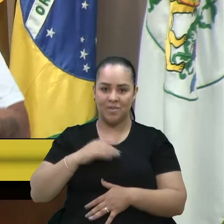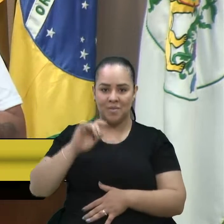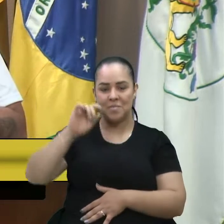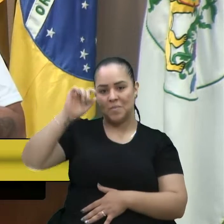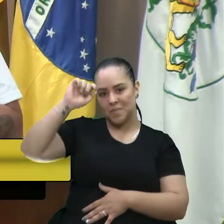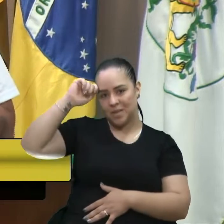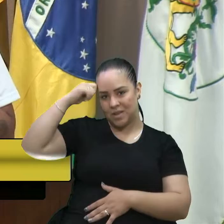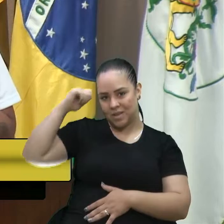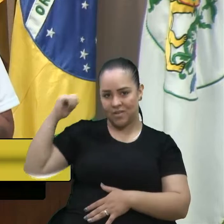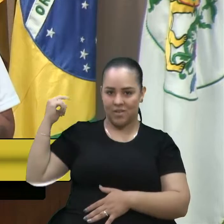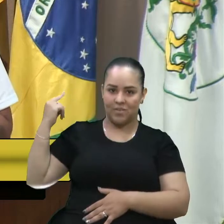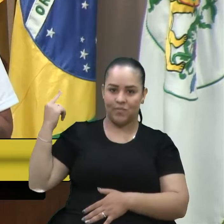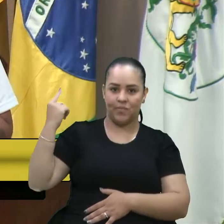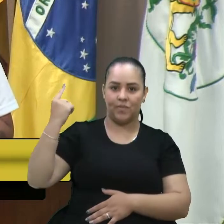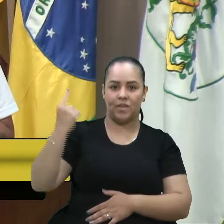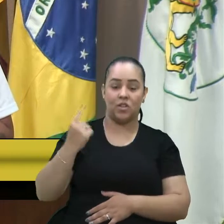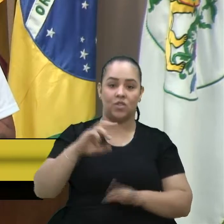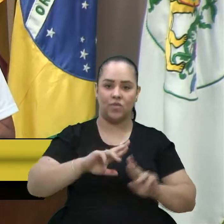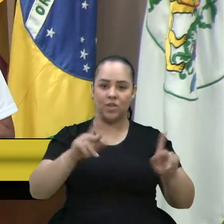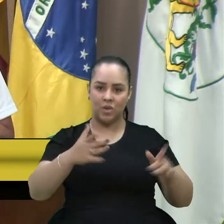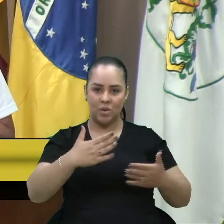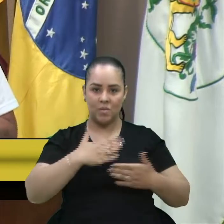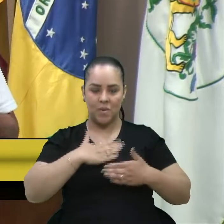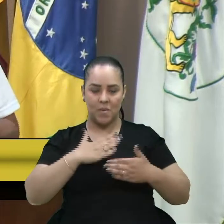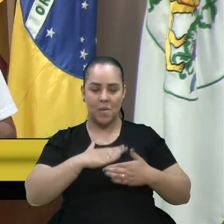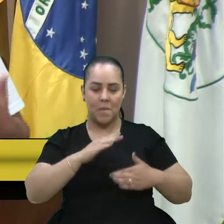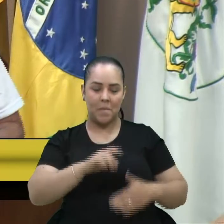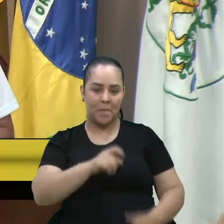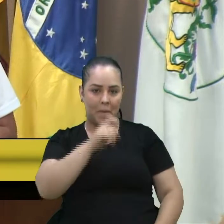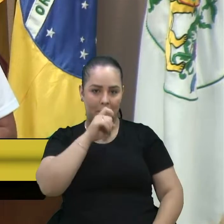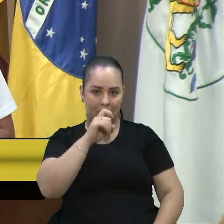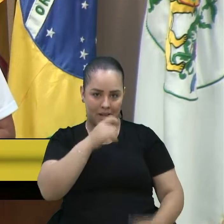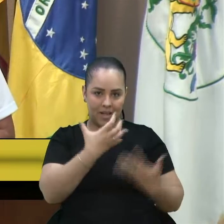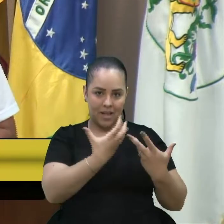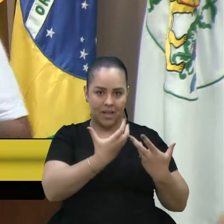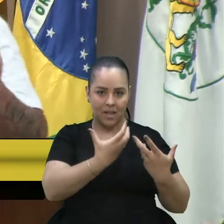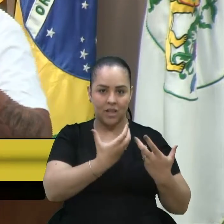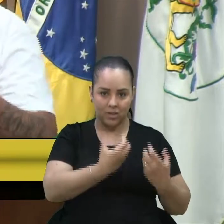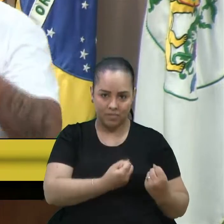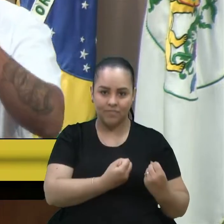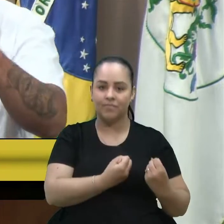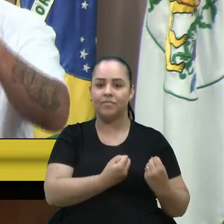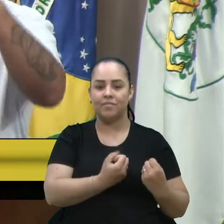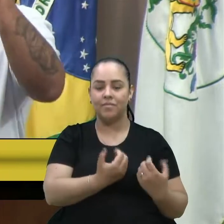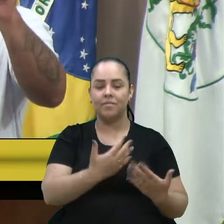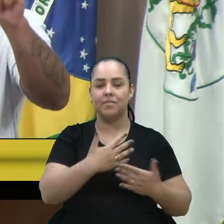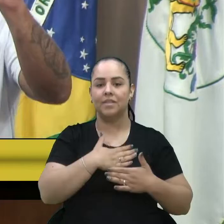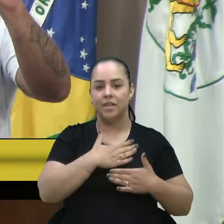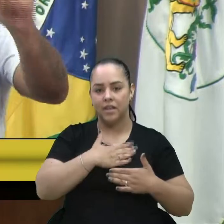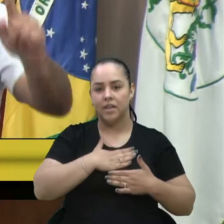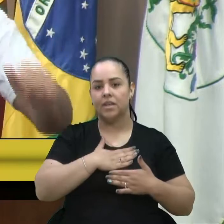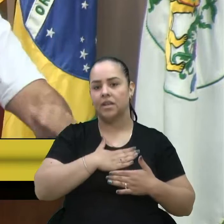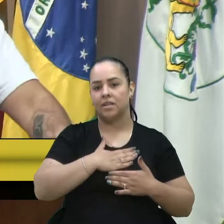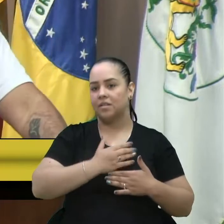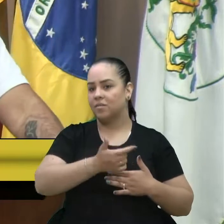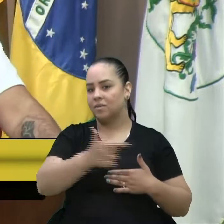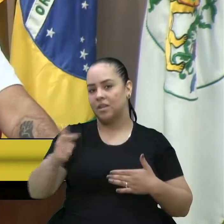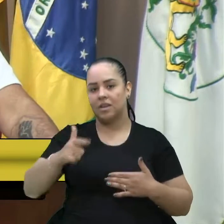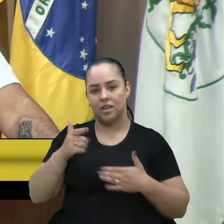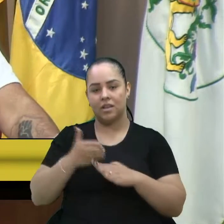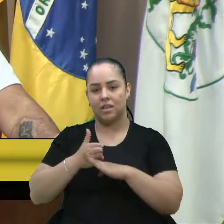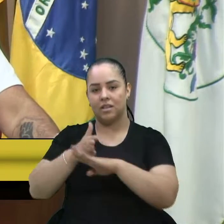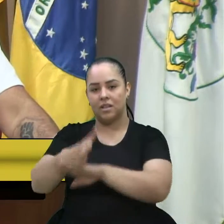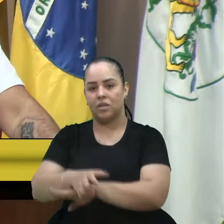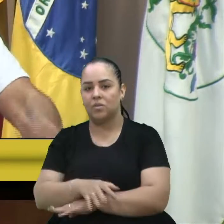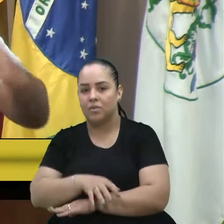dos descendentes do meu pai, que me adotou, não tinham acesso à terra e tiveram que se fixar nesses